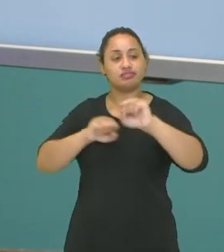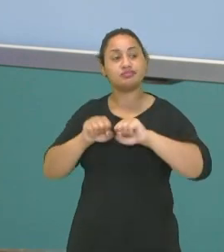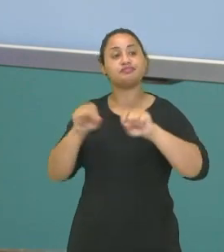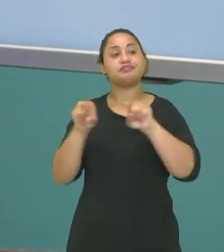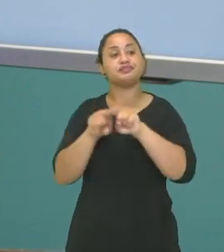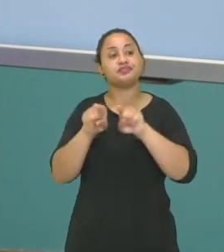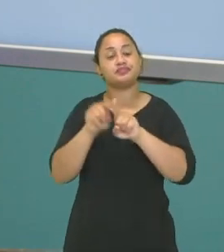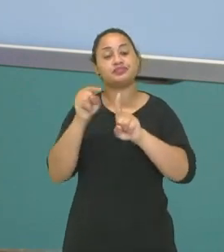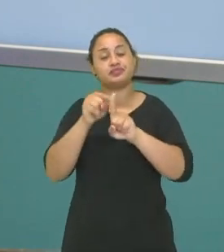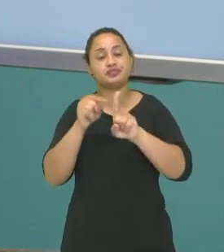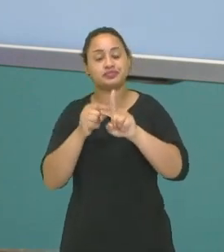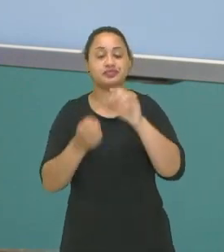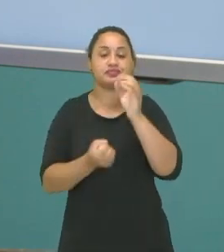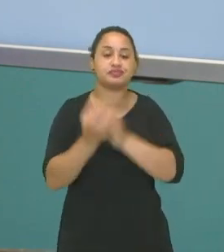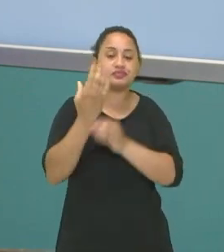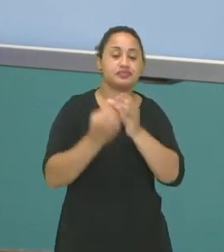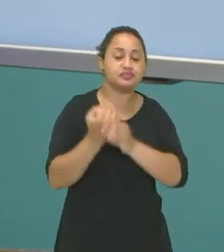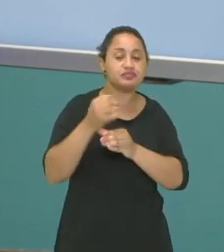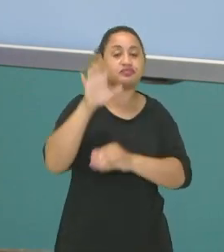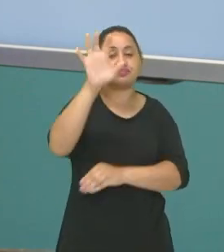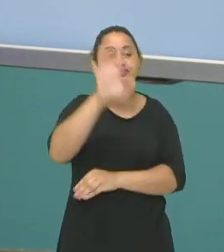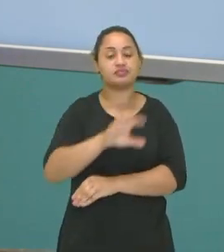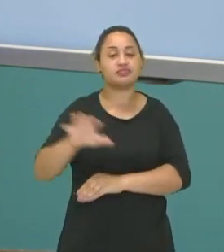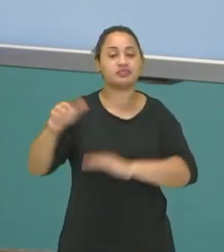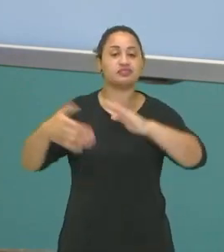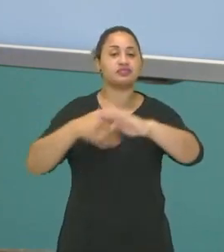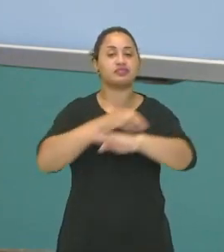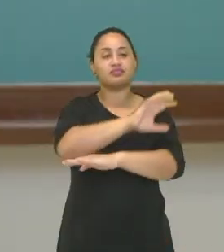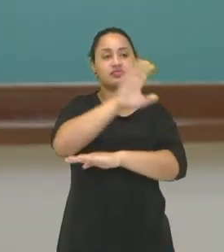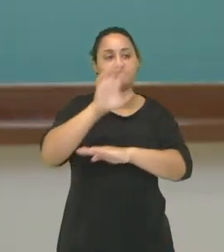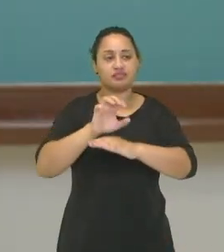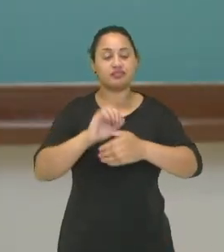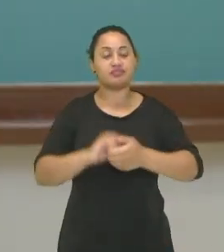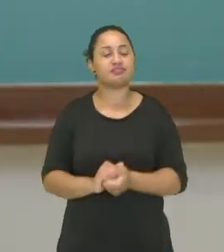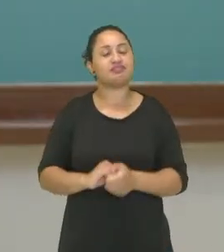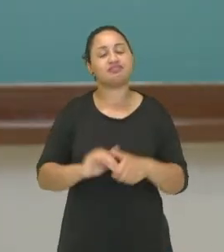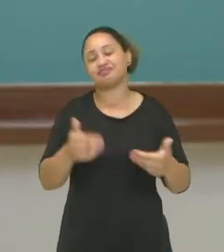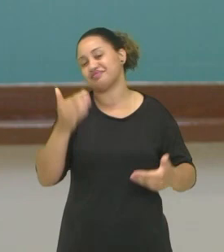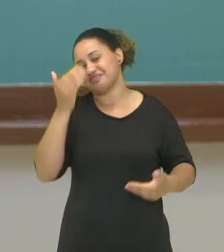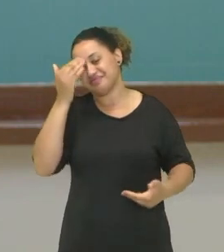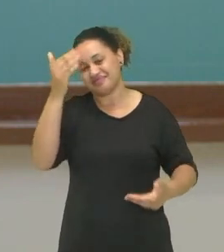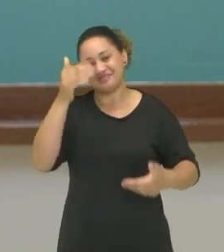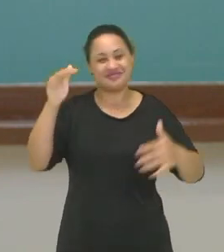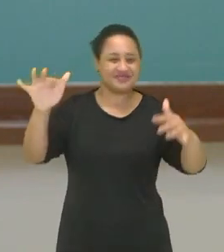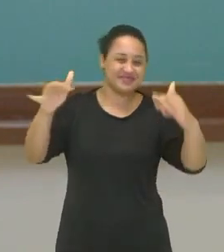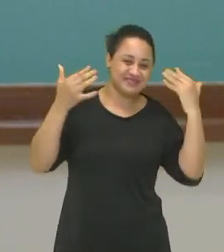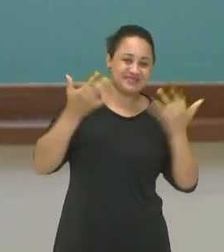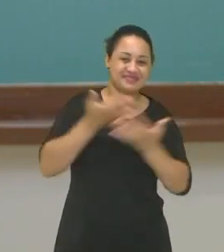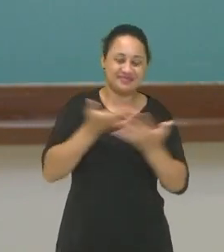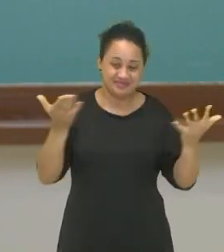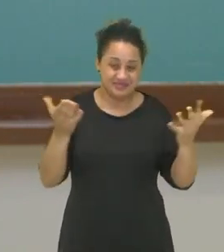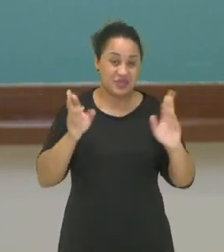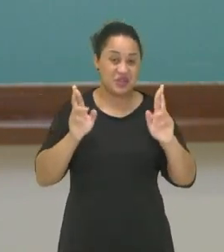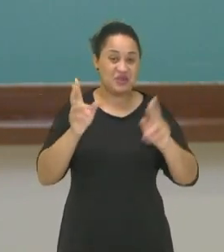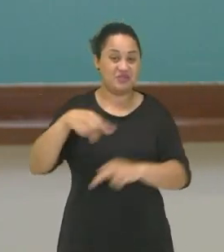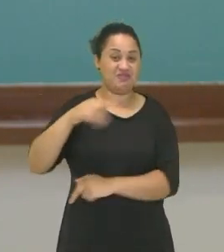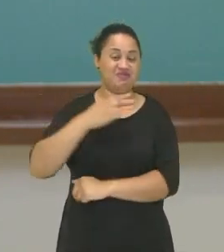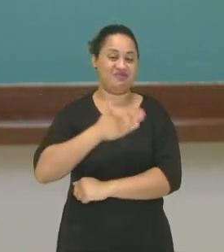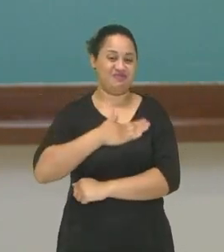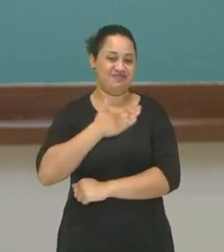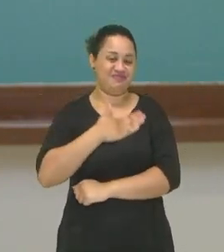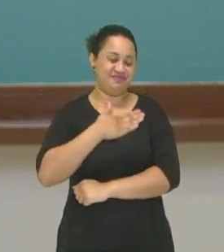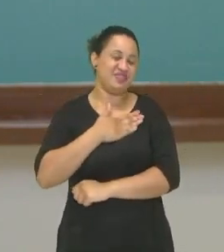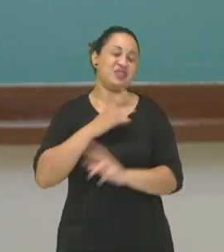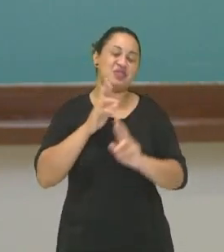os tipos de produtividade de uma pirâmide ecológica. Gente, agradeço aí a atenção de vocês, espero que vocês tenham gostado, espero que